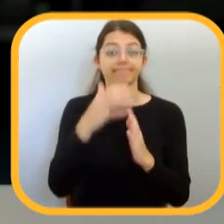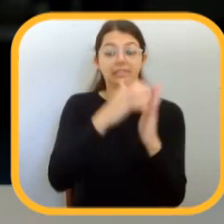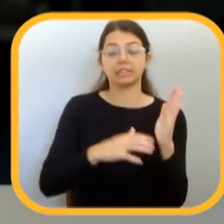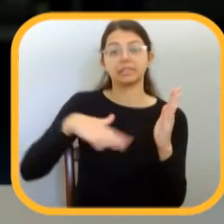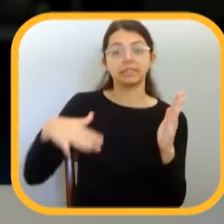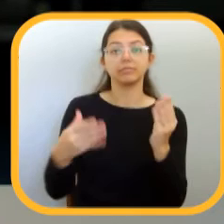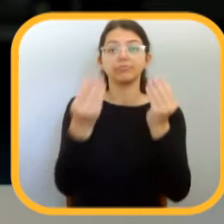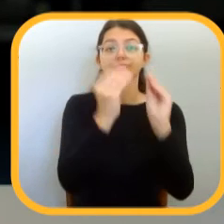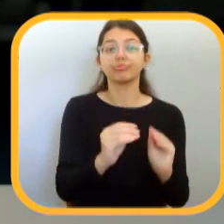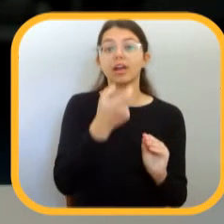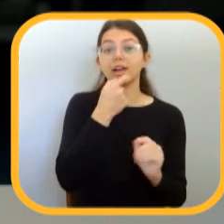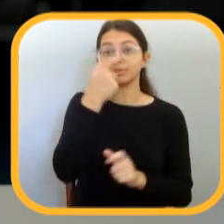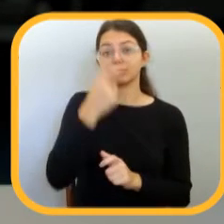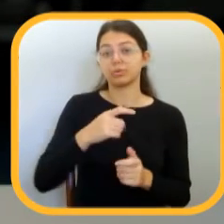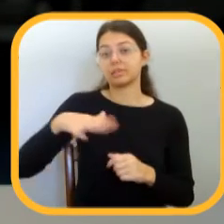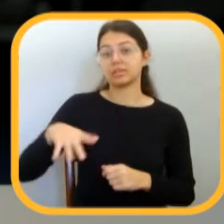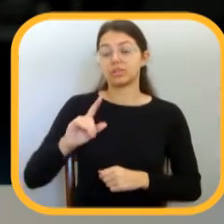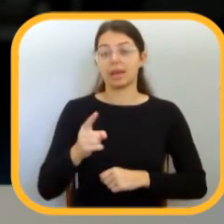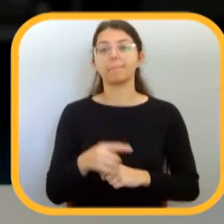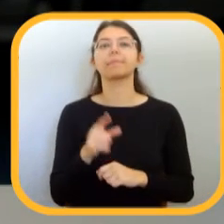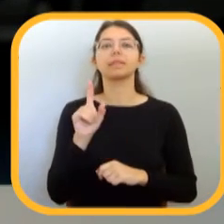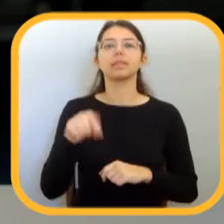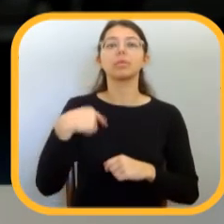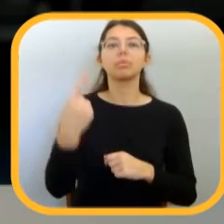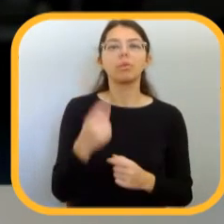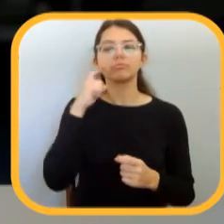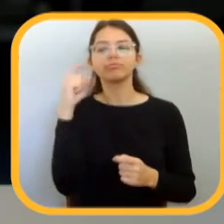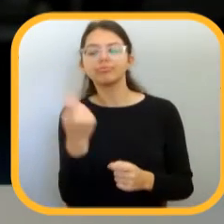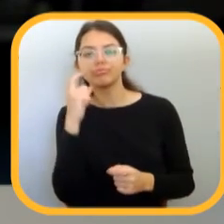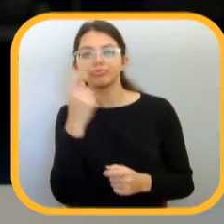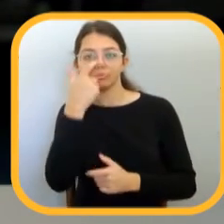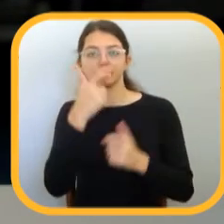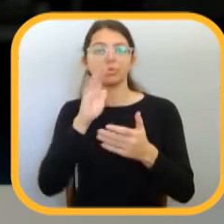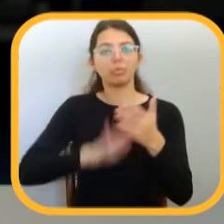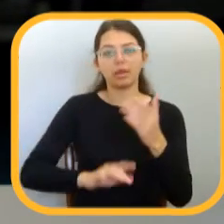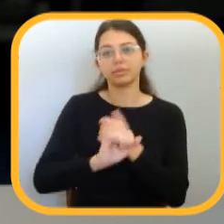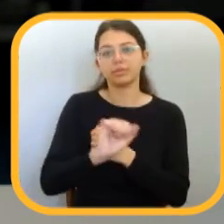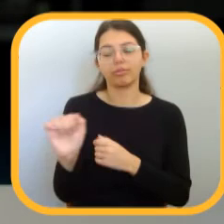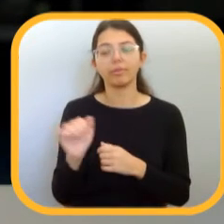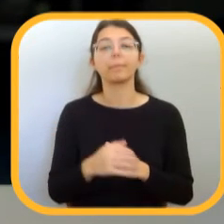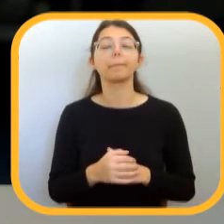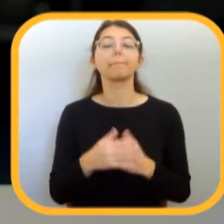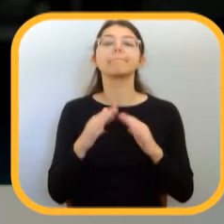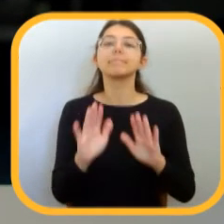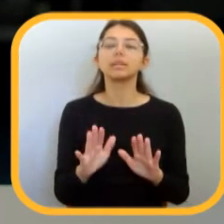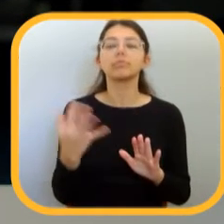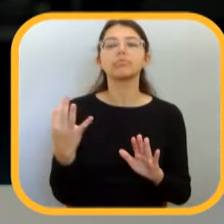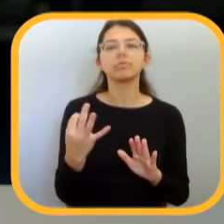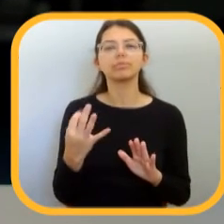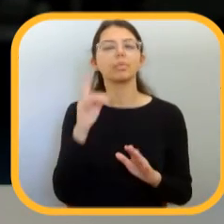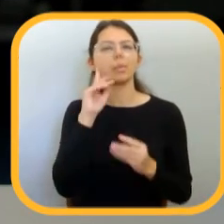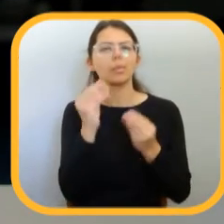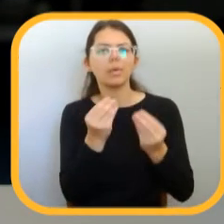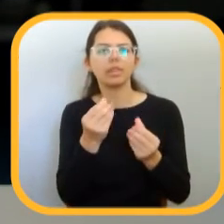por exemplo, só pode ser escrito por cientistas e é submetido ao processo de peer review ou revisão de pares em português. Mas